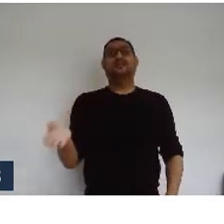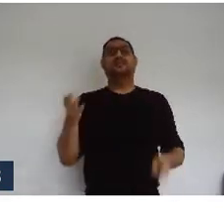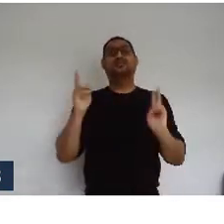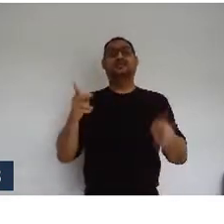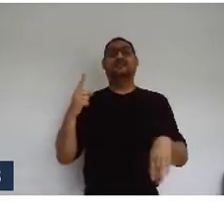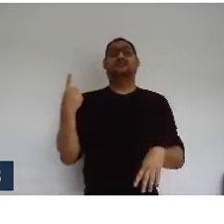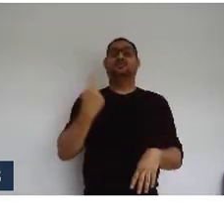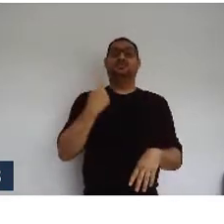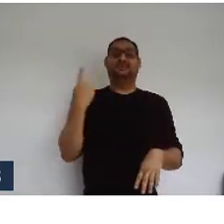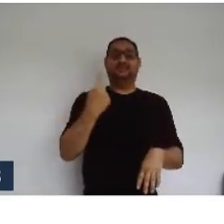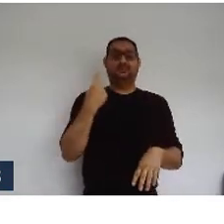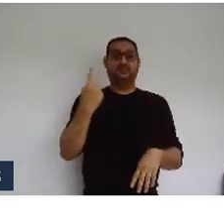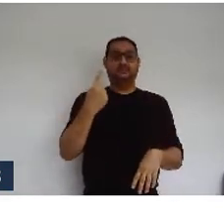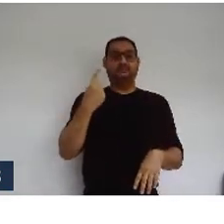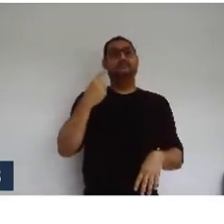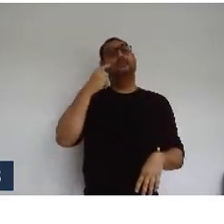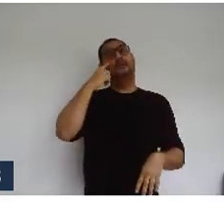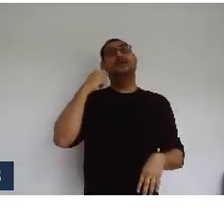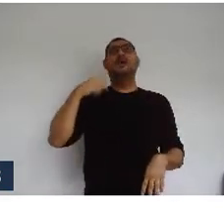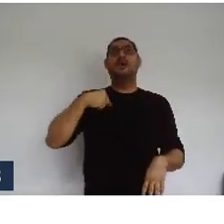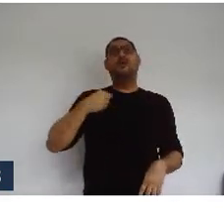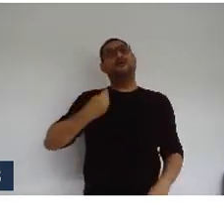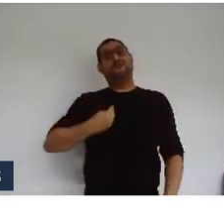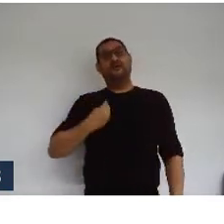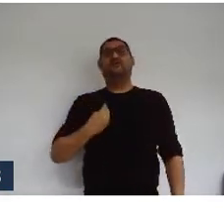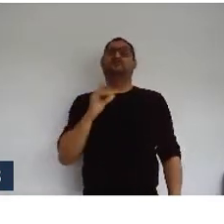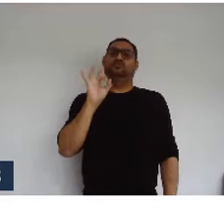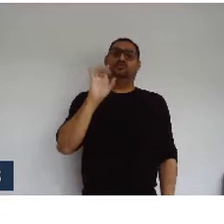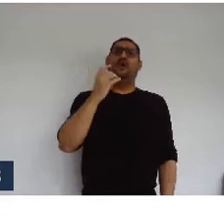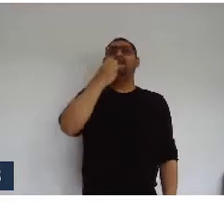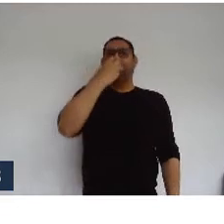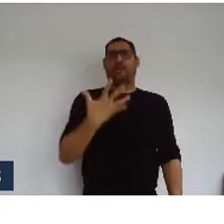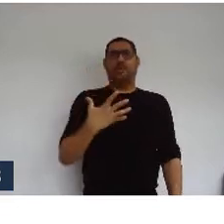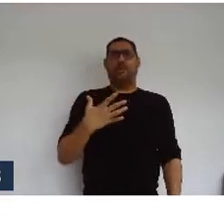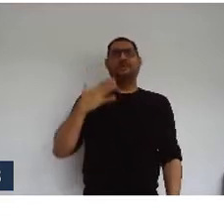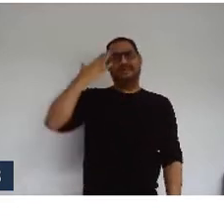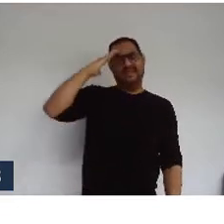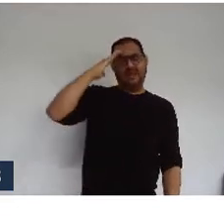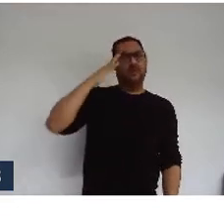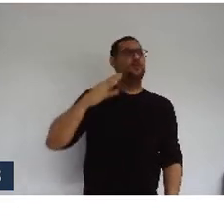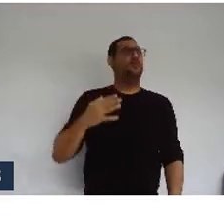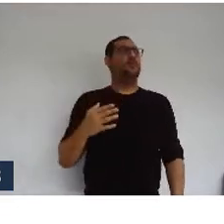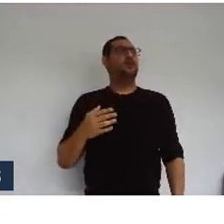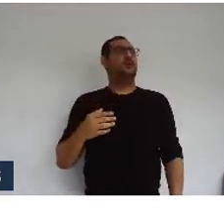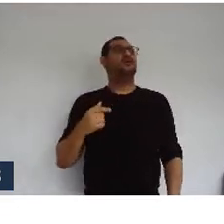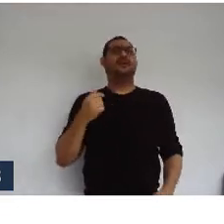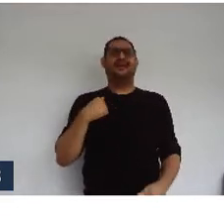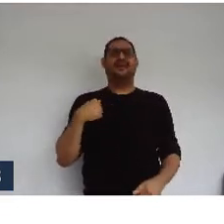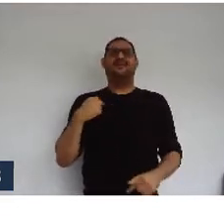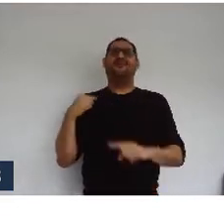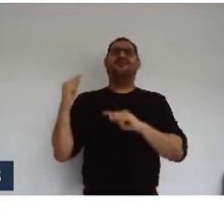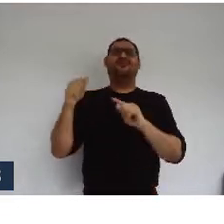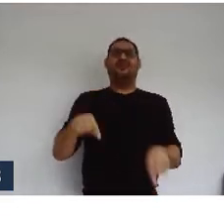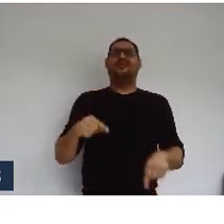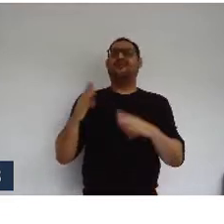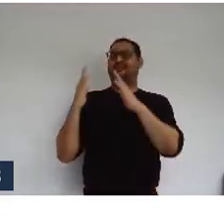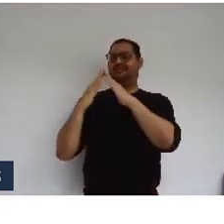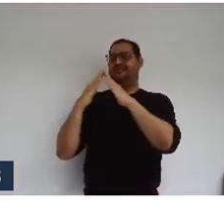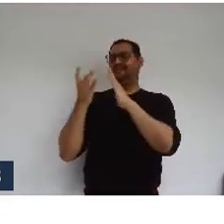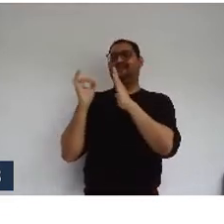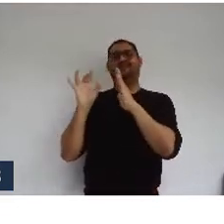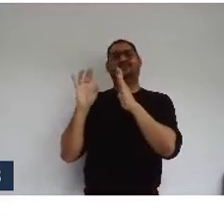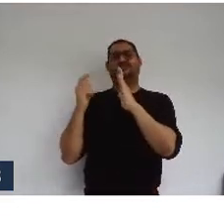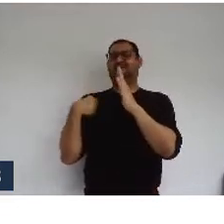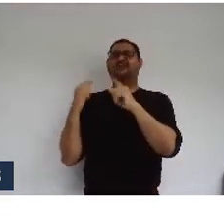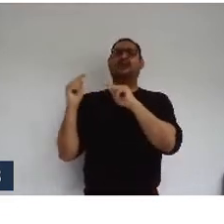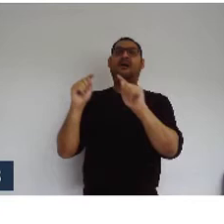sozinho, ou eu que vivo só é bom, entendeu? Eu venho para não ficar em casa. Só é